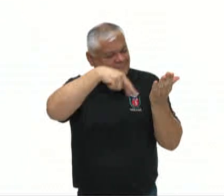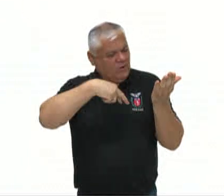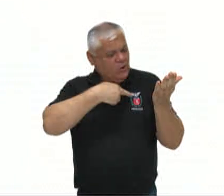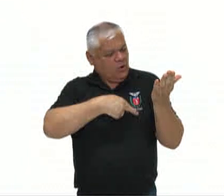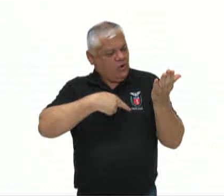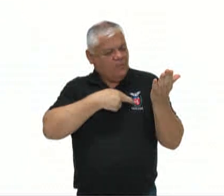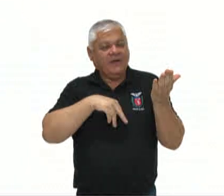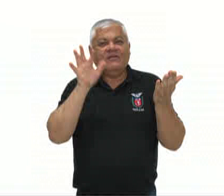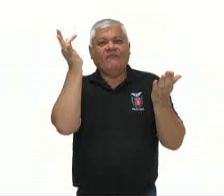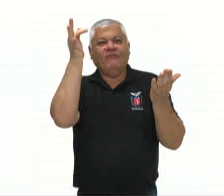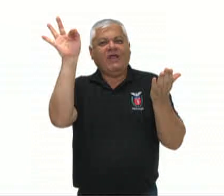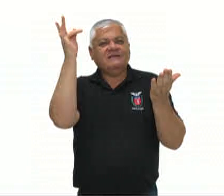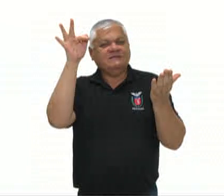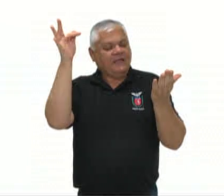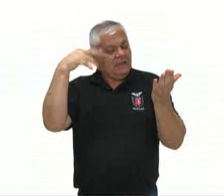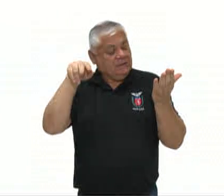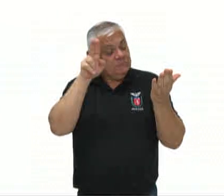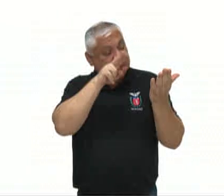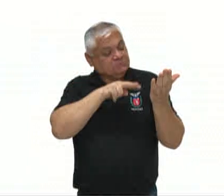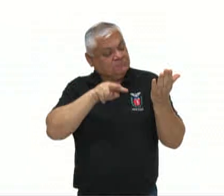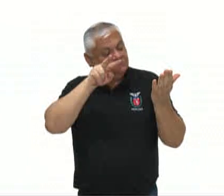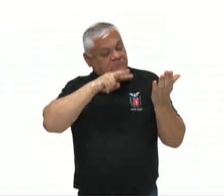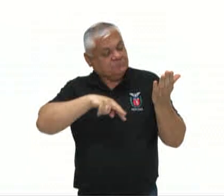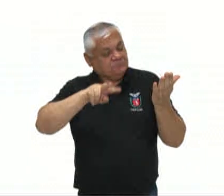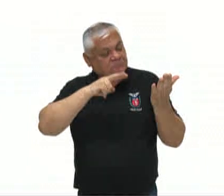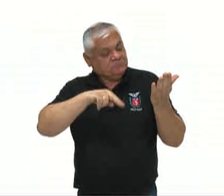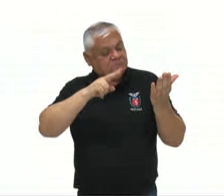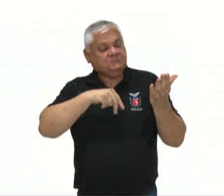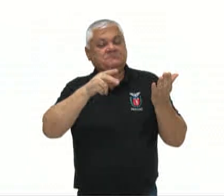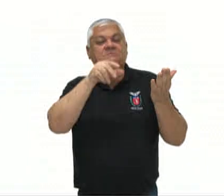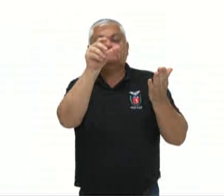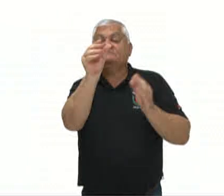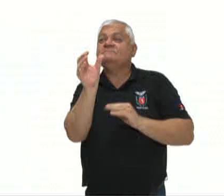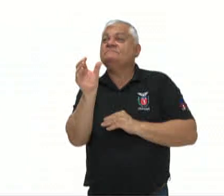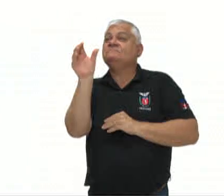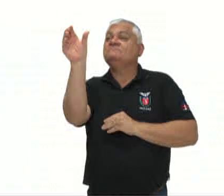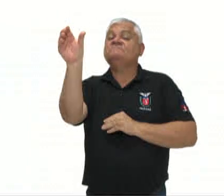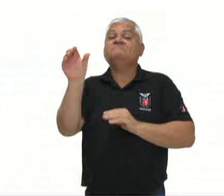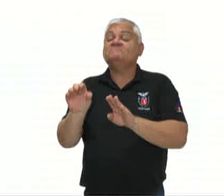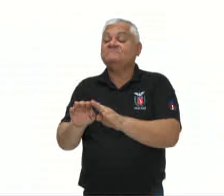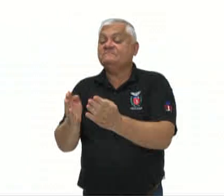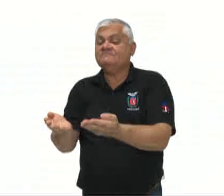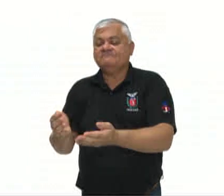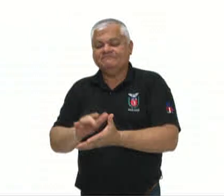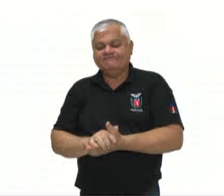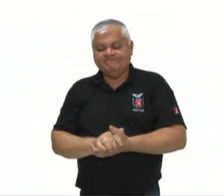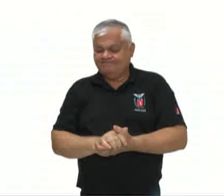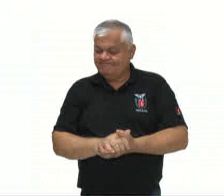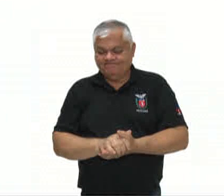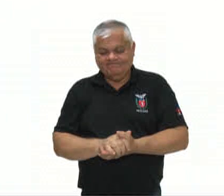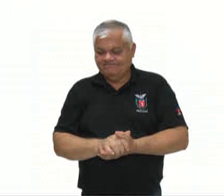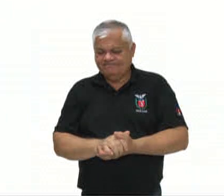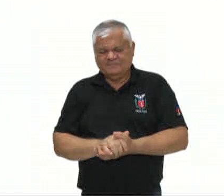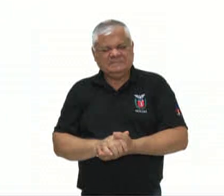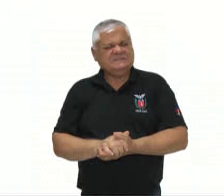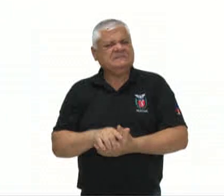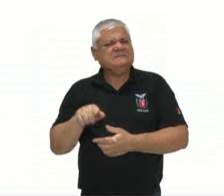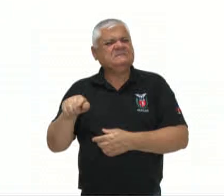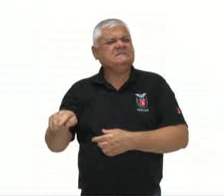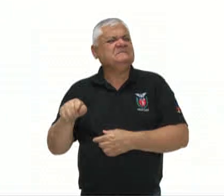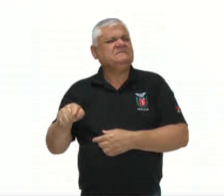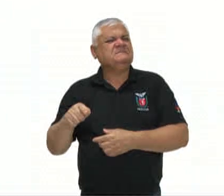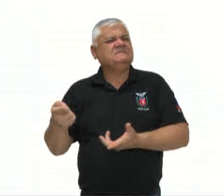francês de Couvelain, e ao repô-lo na mesa, lastimava-se. Está muito pobre